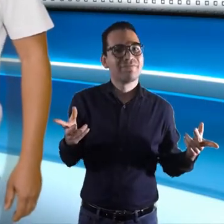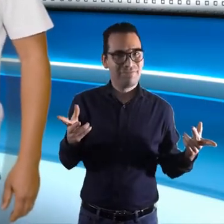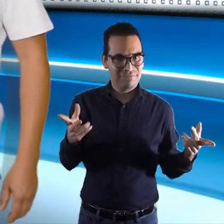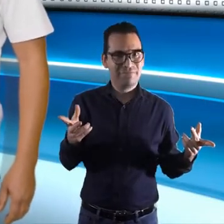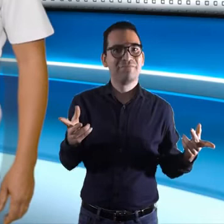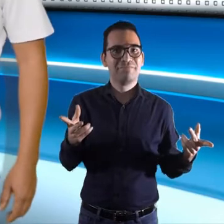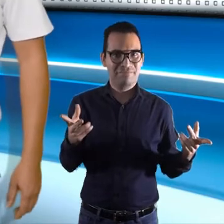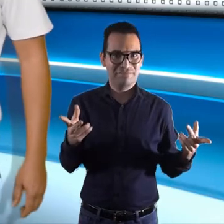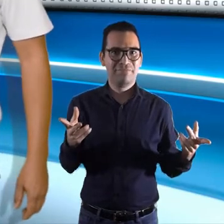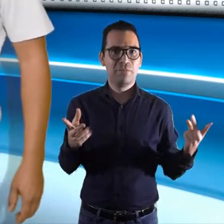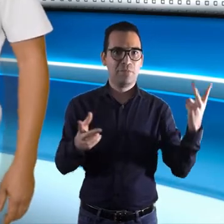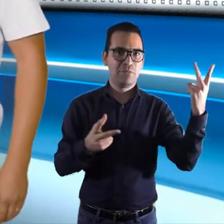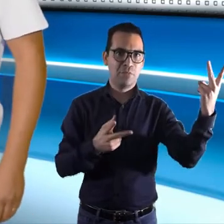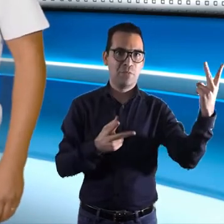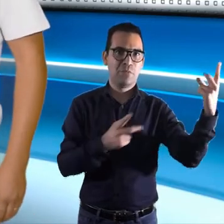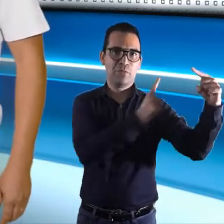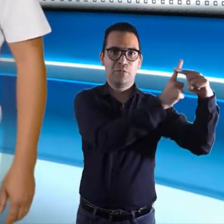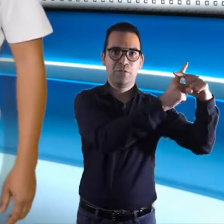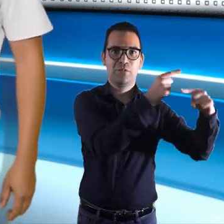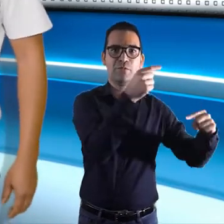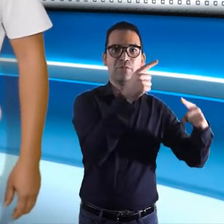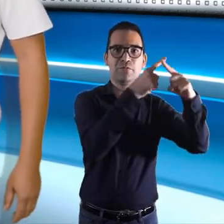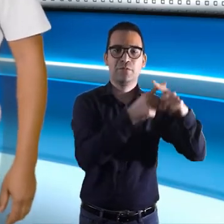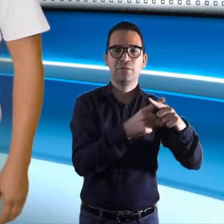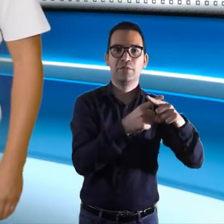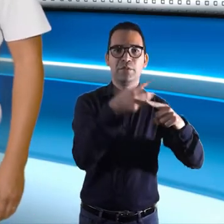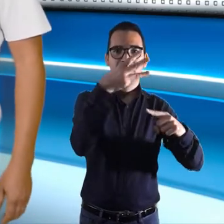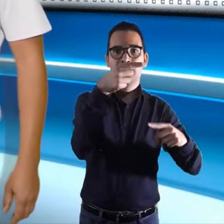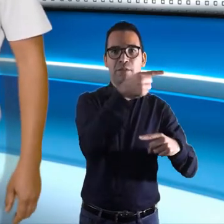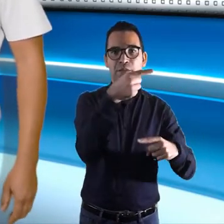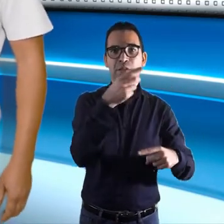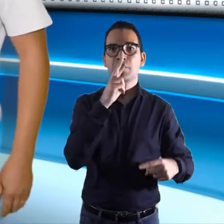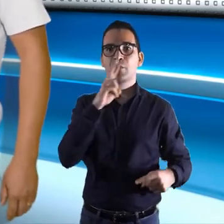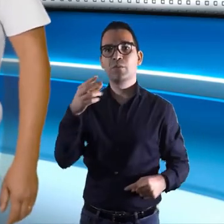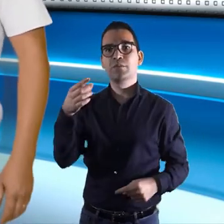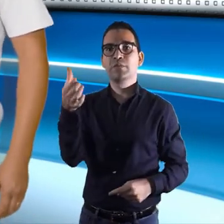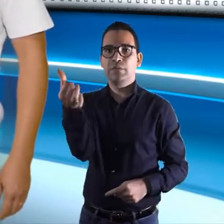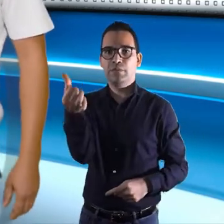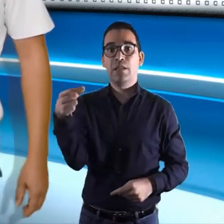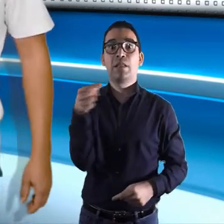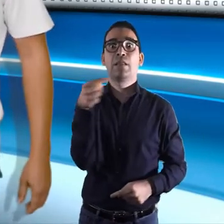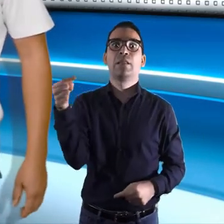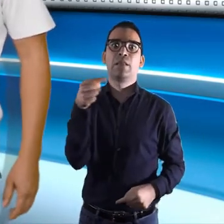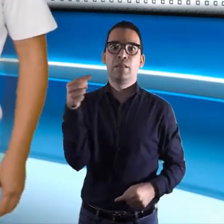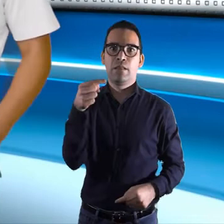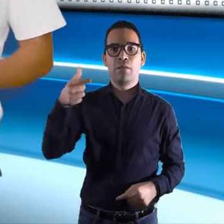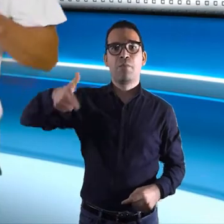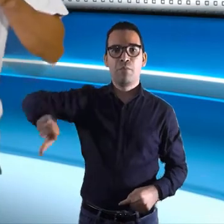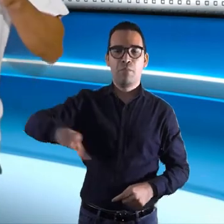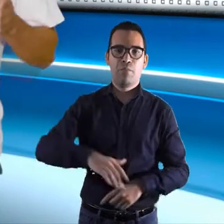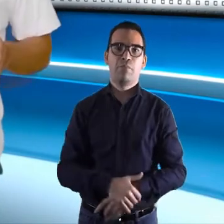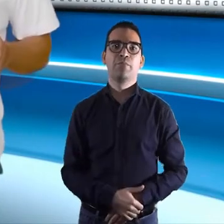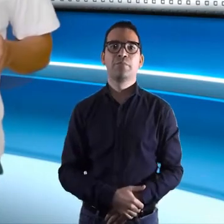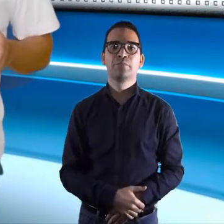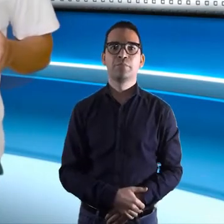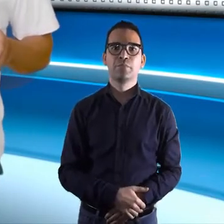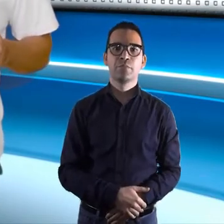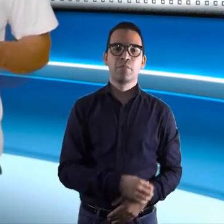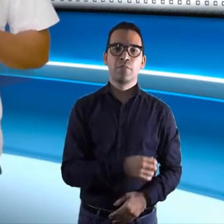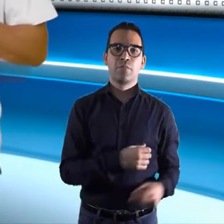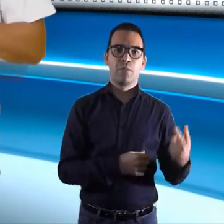positivo vezes 3 negativo é 6 negativo. Vamos para a próxima. Eu tenho